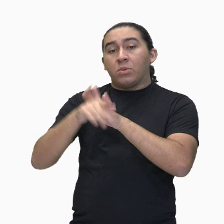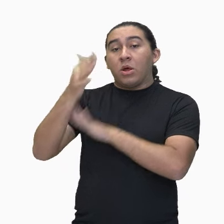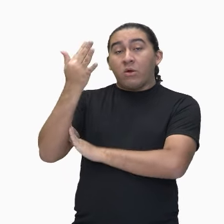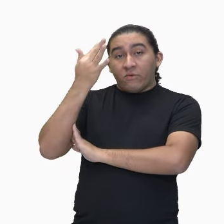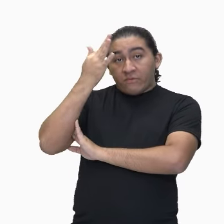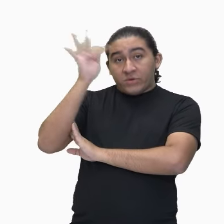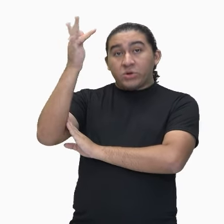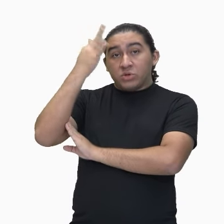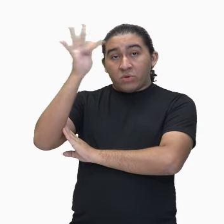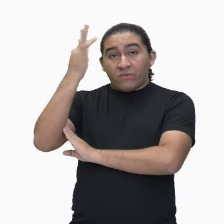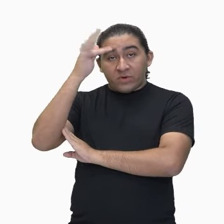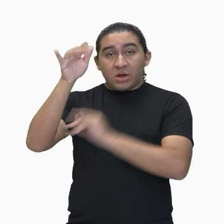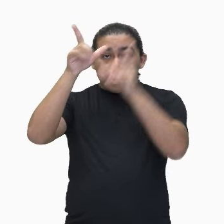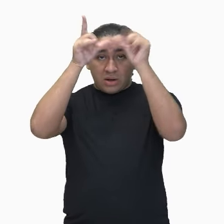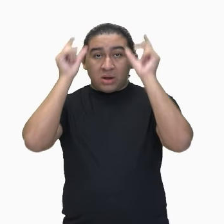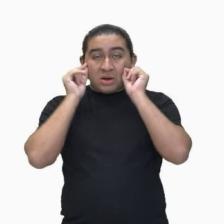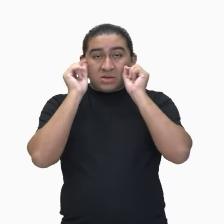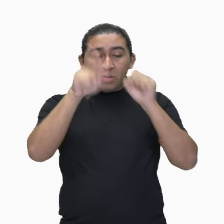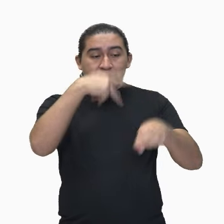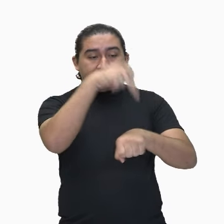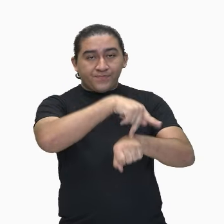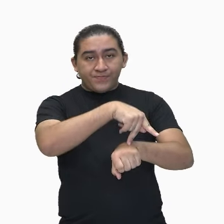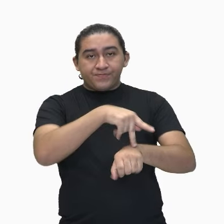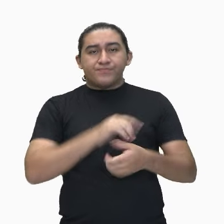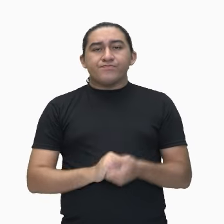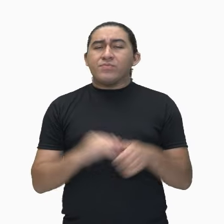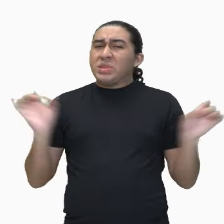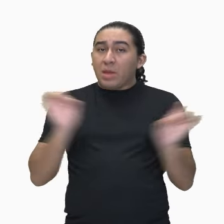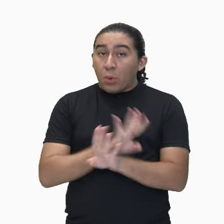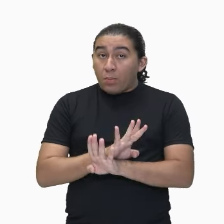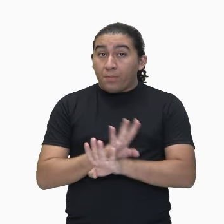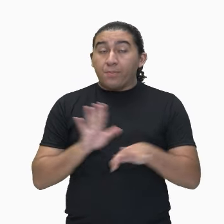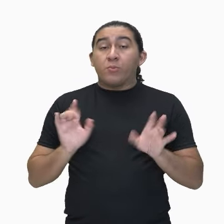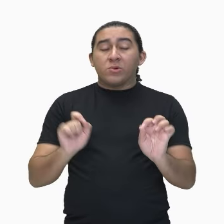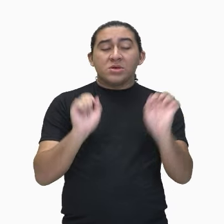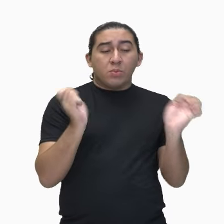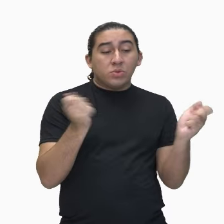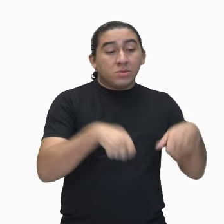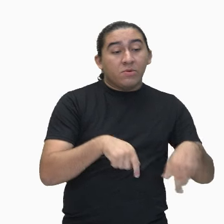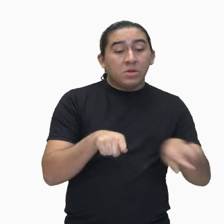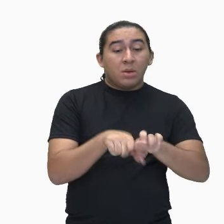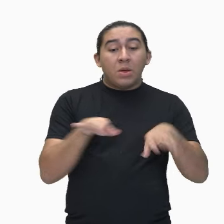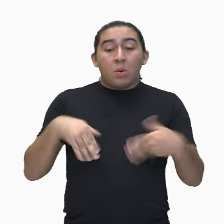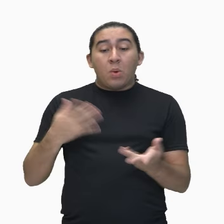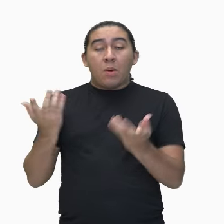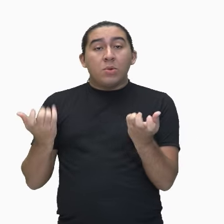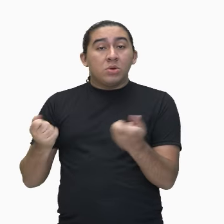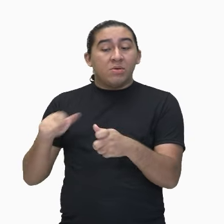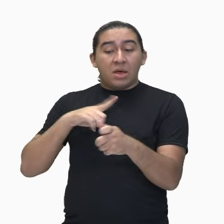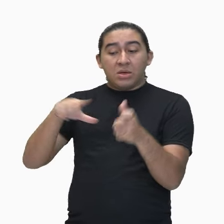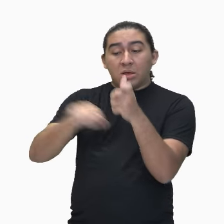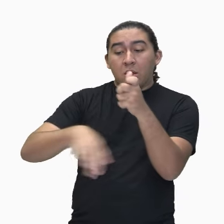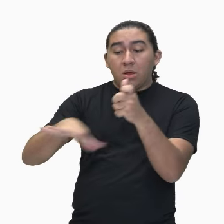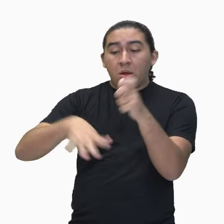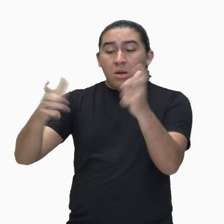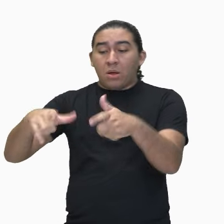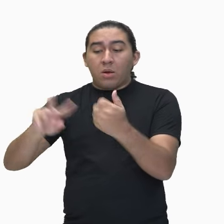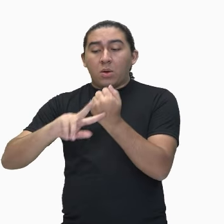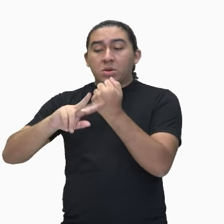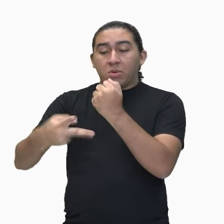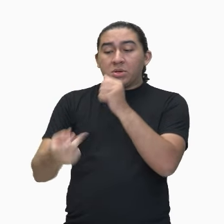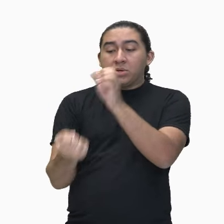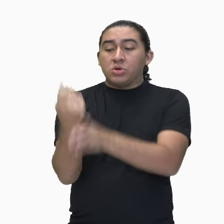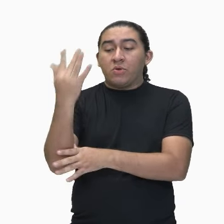surgimento da filosofia na Grécia. Então, pronto, o que tornou possível e quais foram as condições que levaram a esse